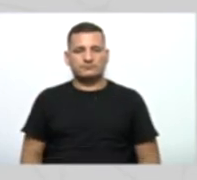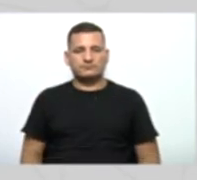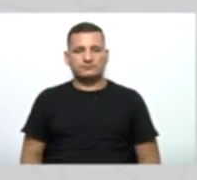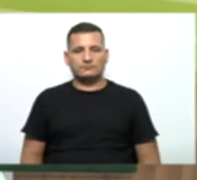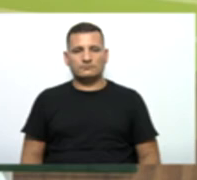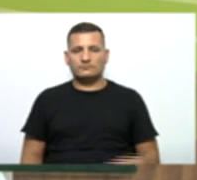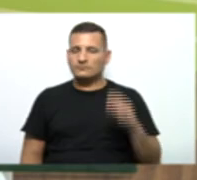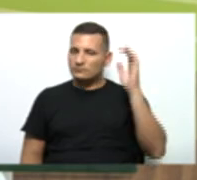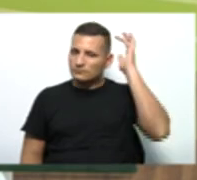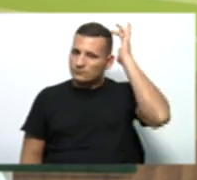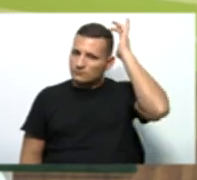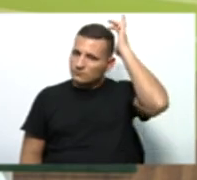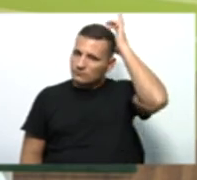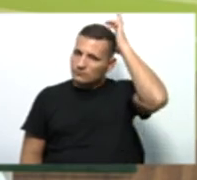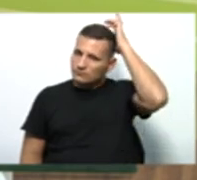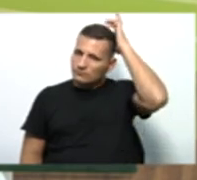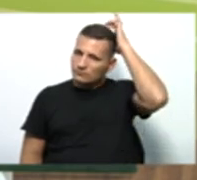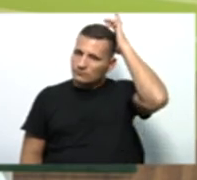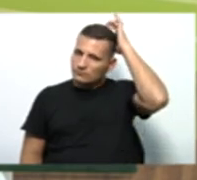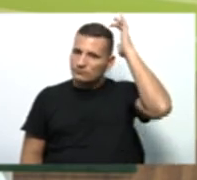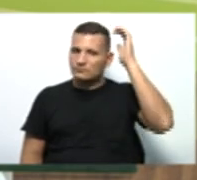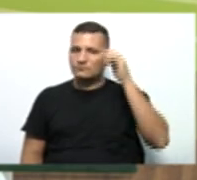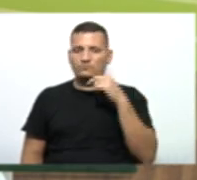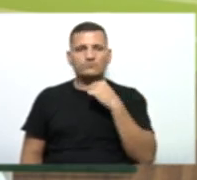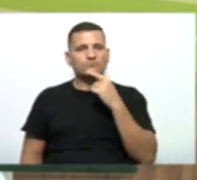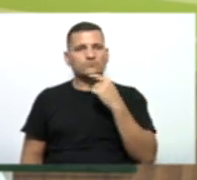No momento, nenhuma dúvida.